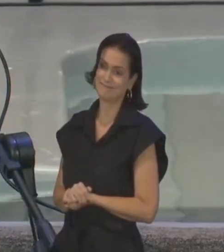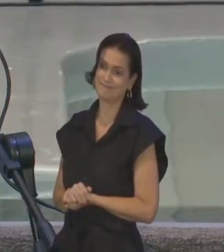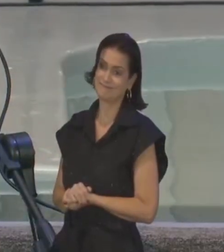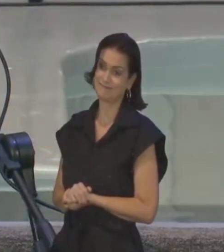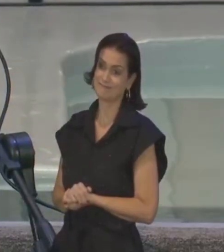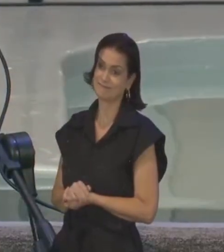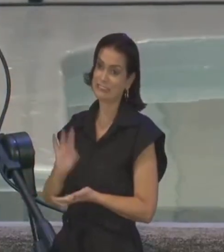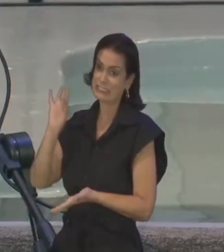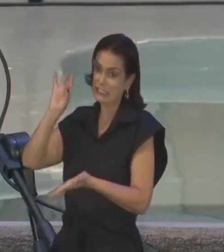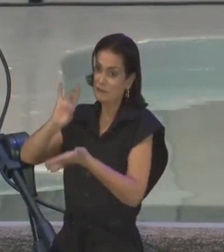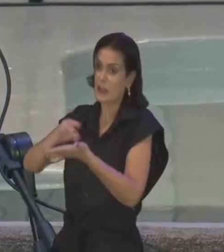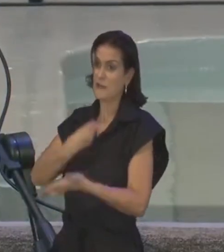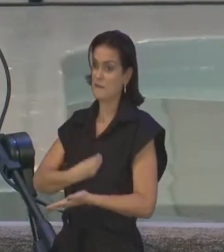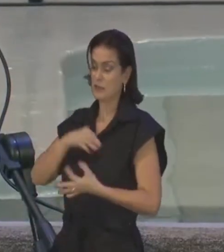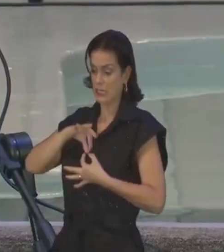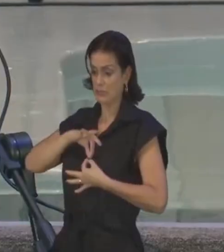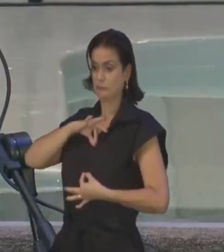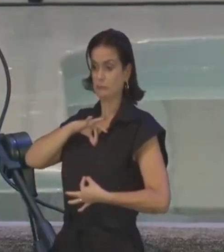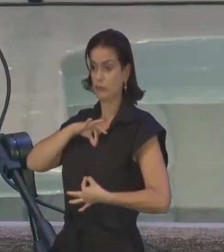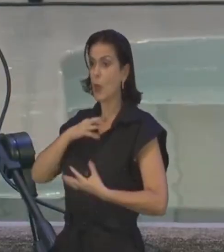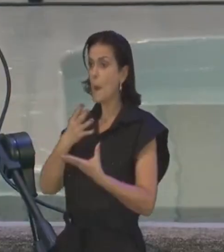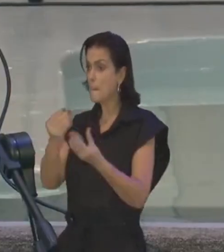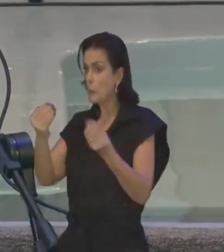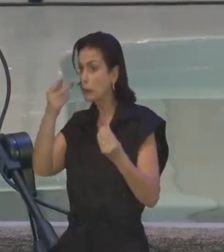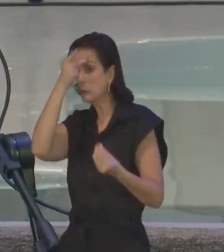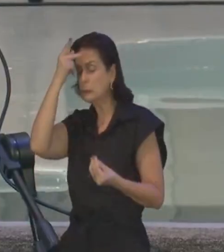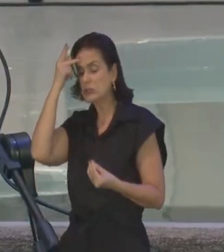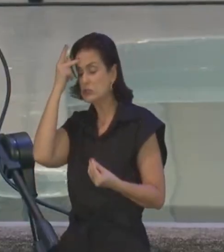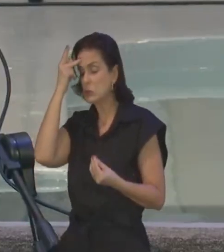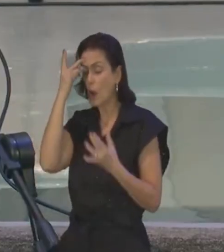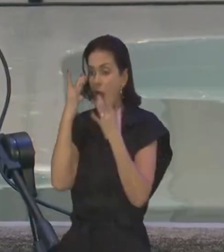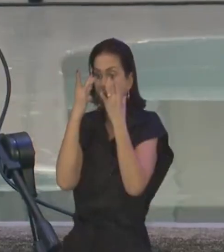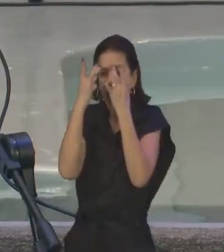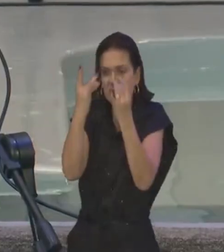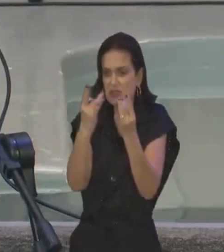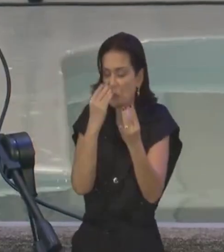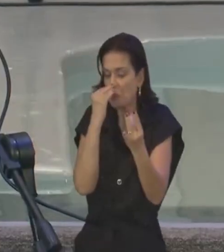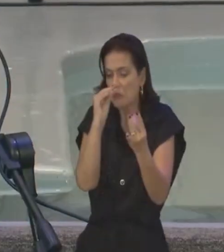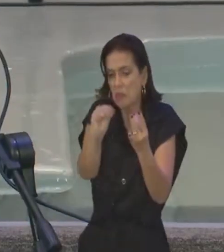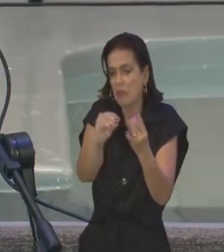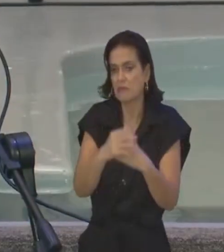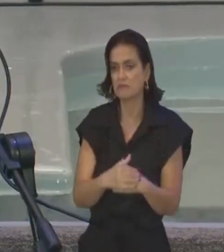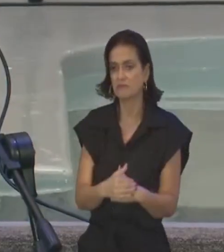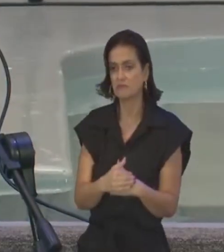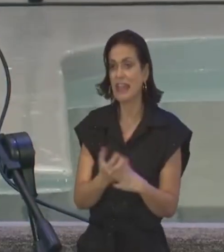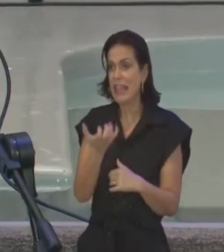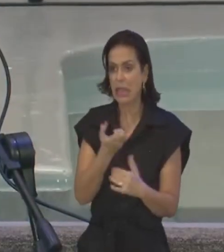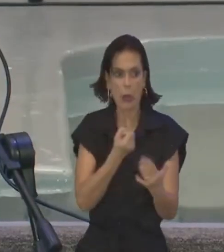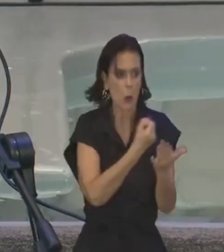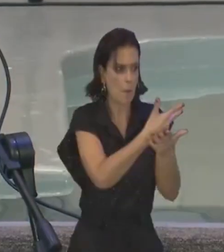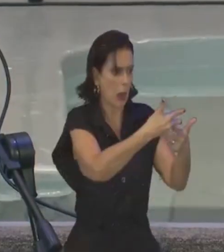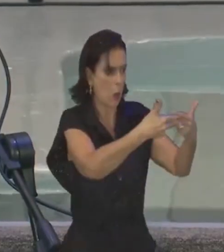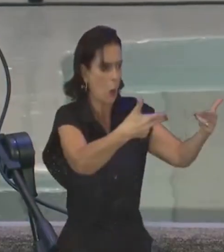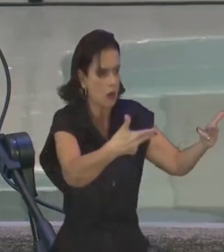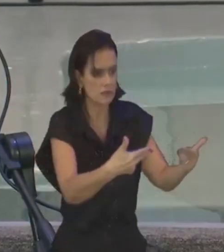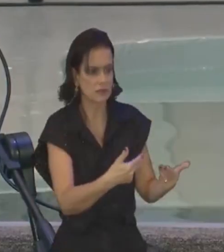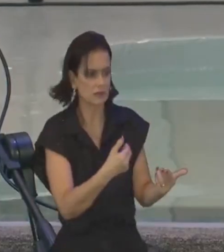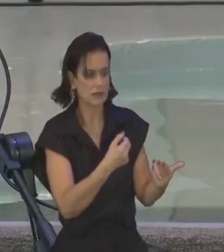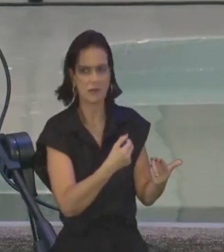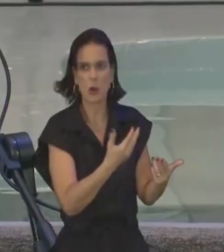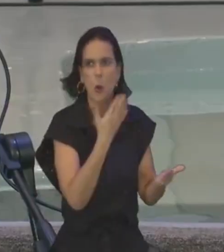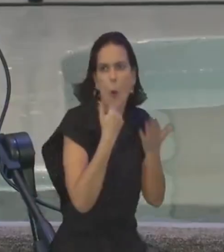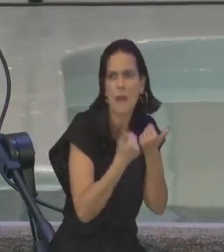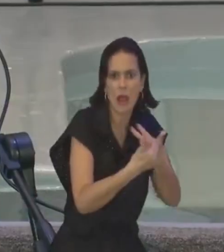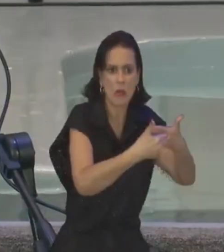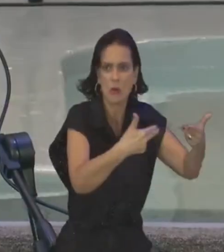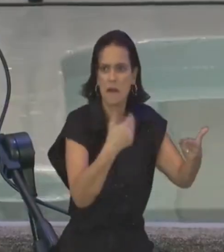Esta realidade da vida espiritual que muitas pessoas não dão atenção e tentam suprir de alguma maneira a questão